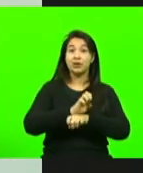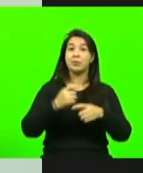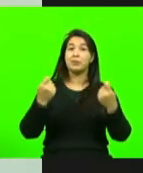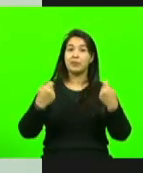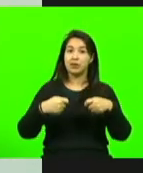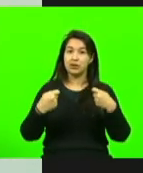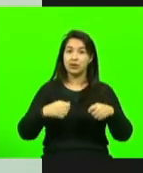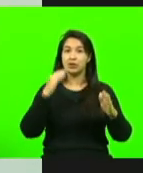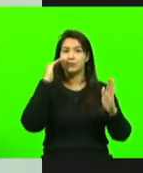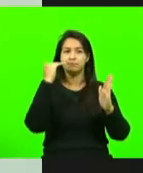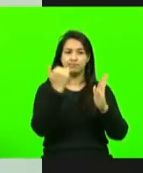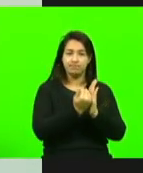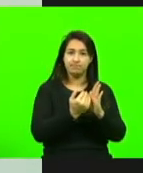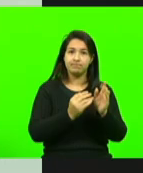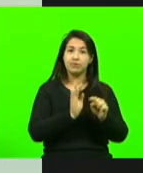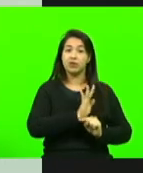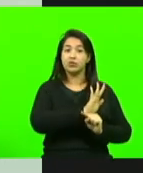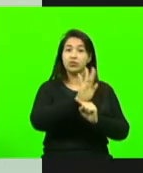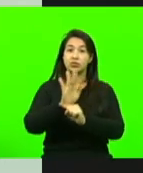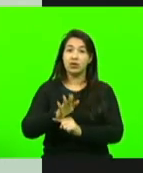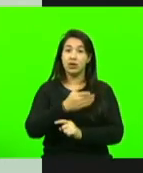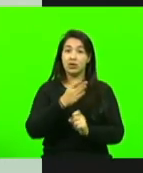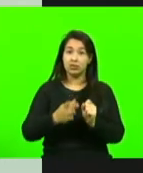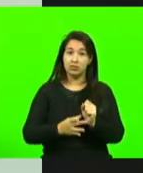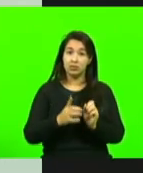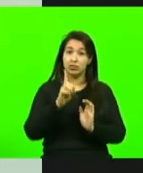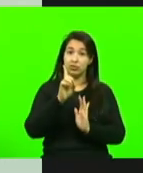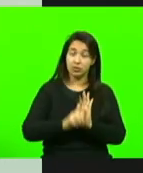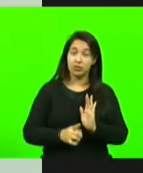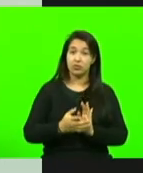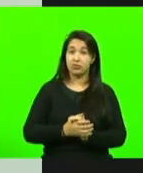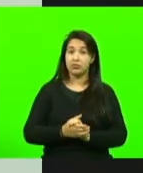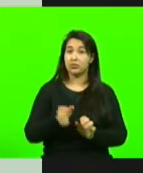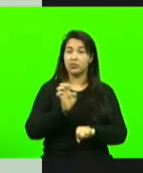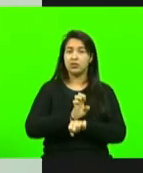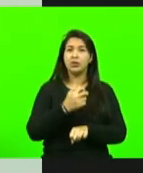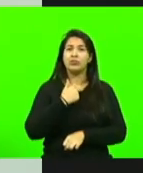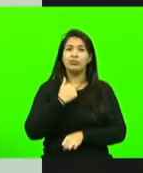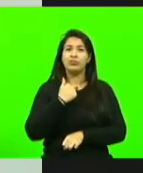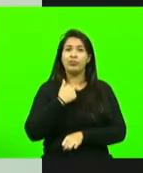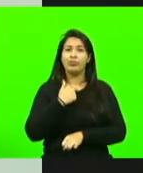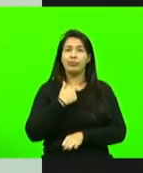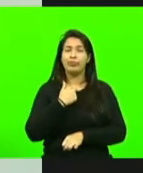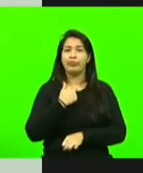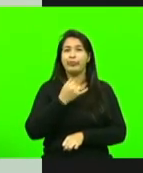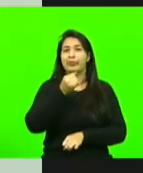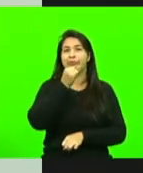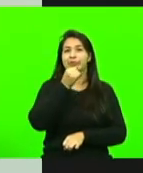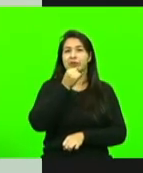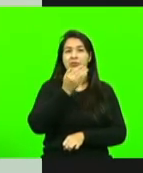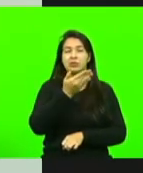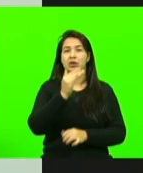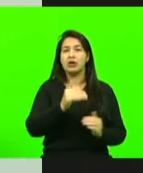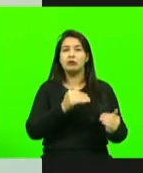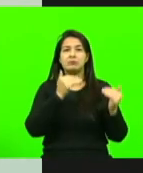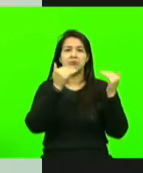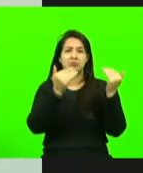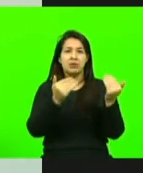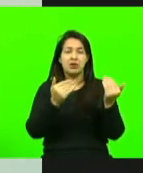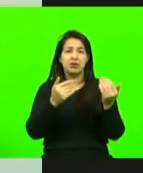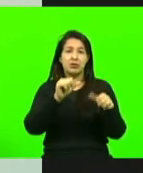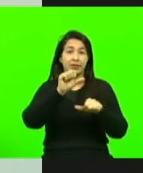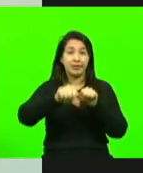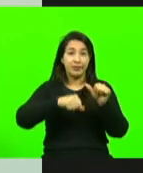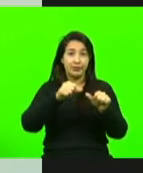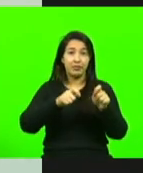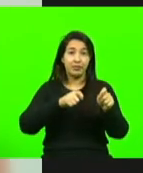esses direitos universais e o estado não pode ser visto e menos ainda na reforma